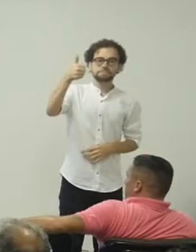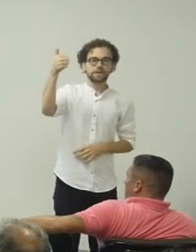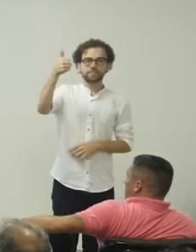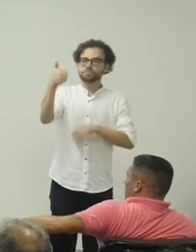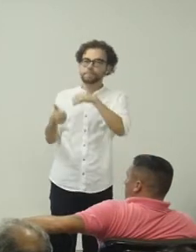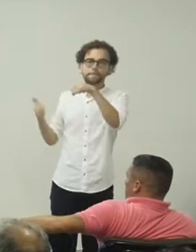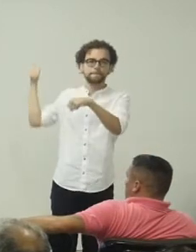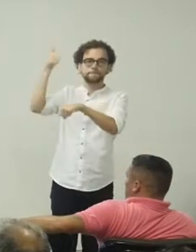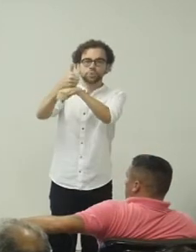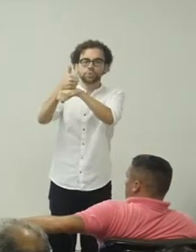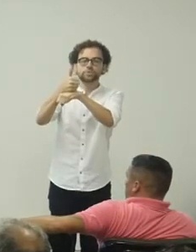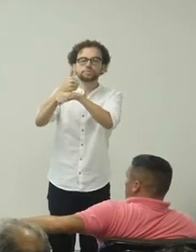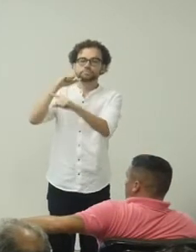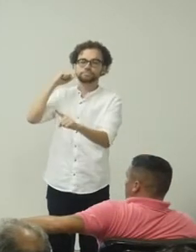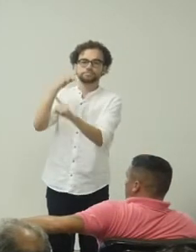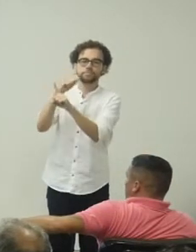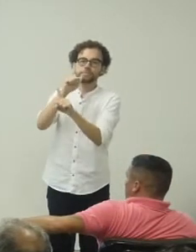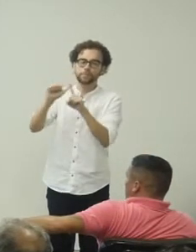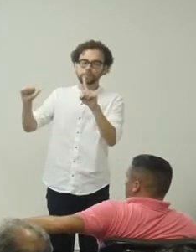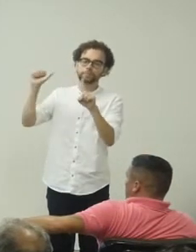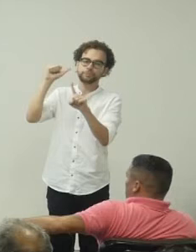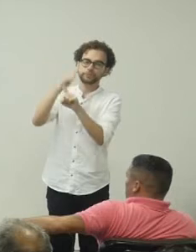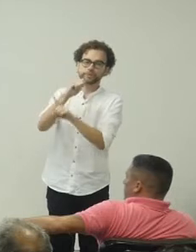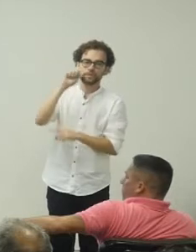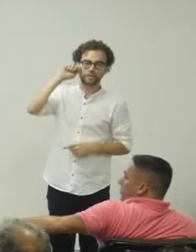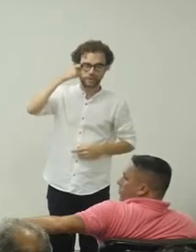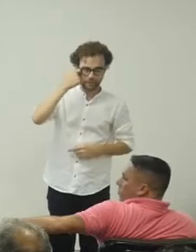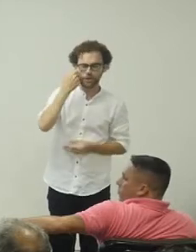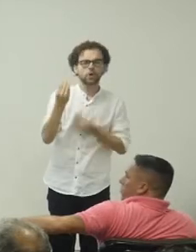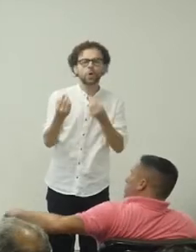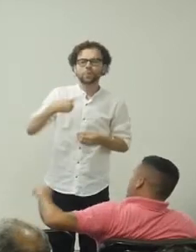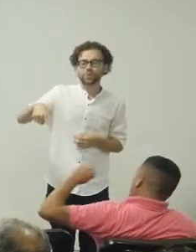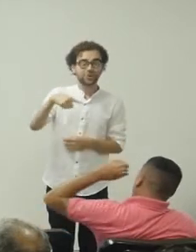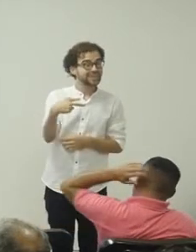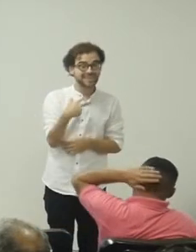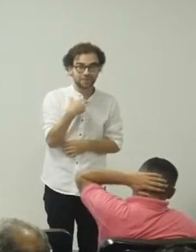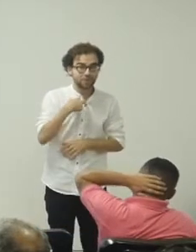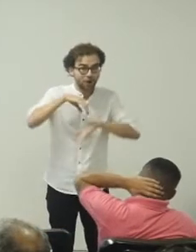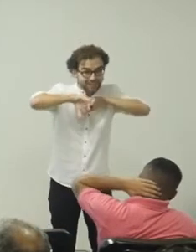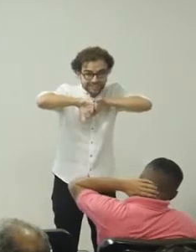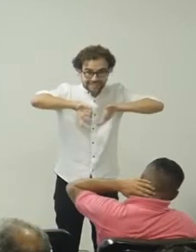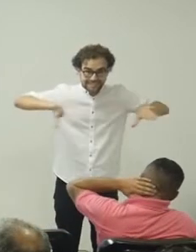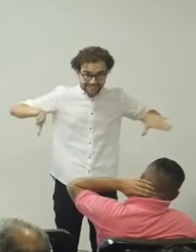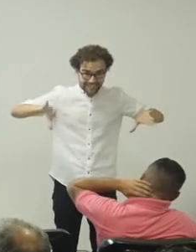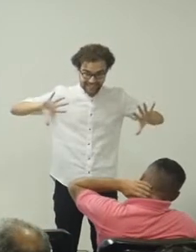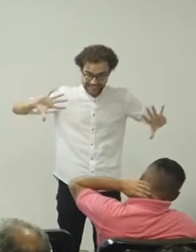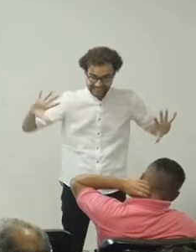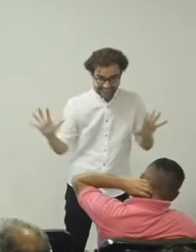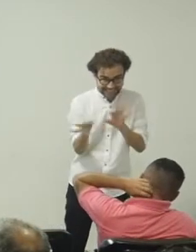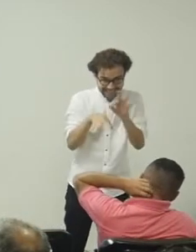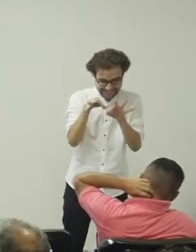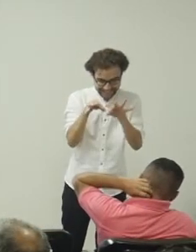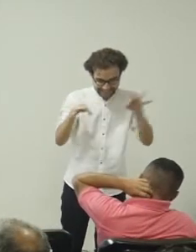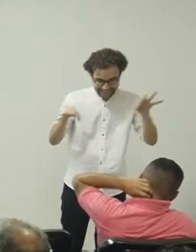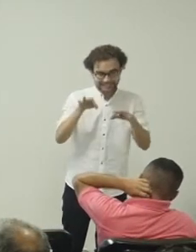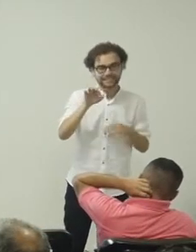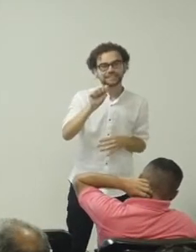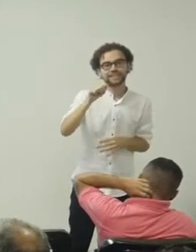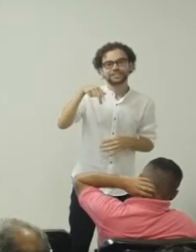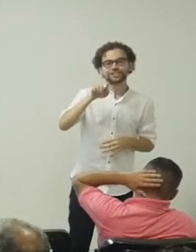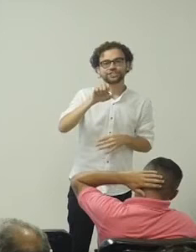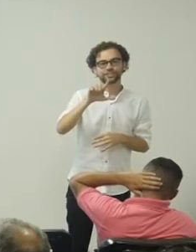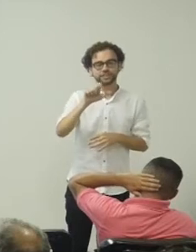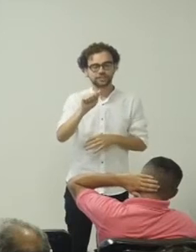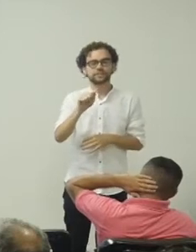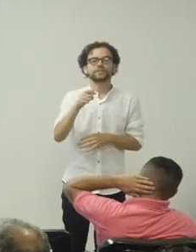de homicídio de mulheres negras. Então, assim, como que a gente não pode em nenhum momento dissociar esse nó, né? A Angela Davis vai falar de mulher,